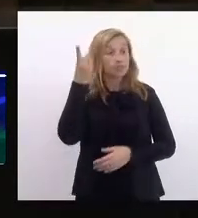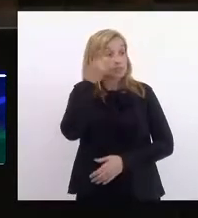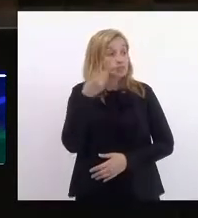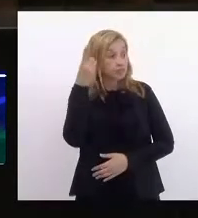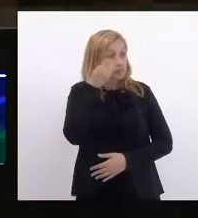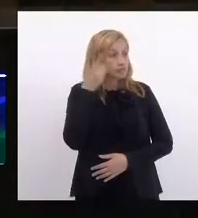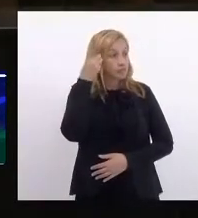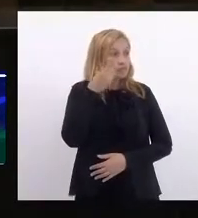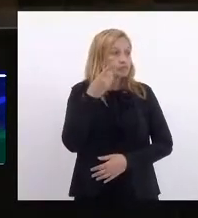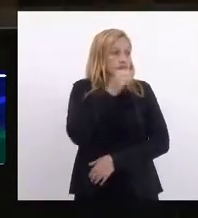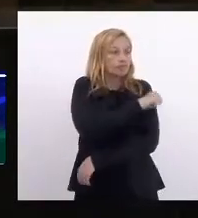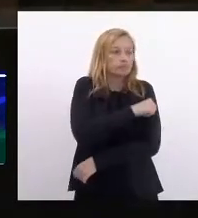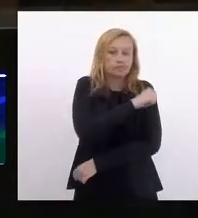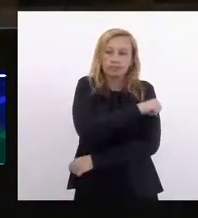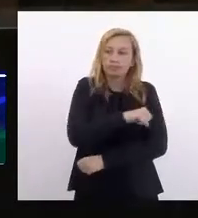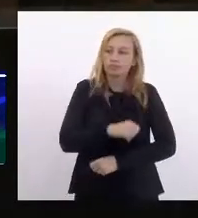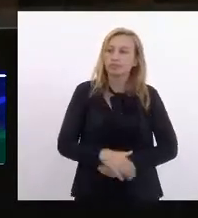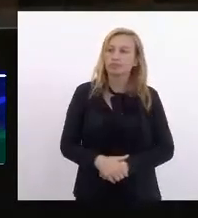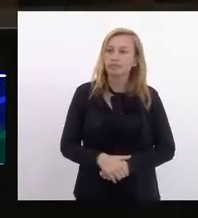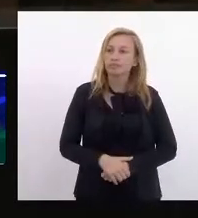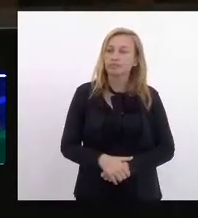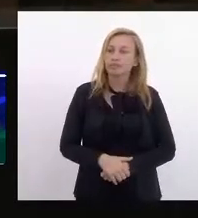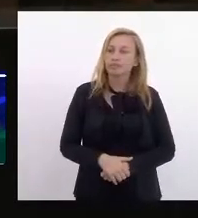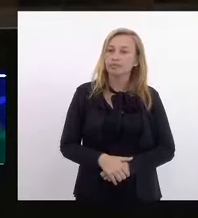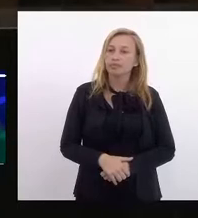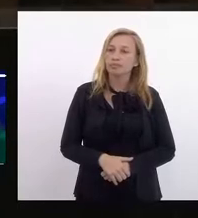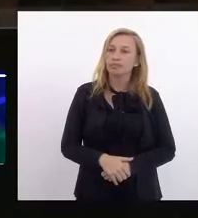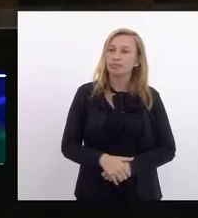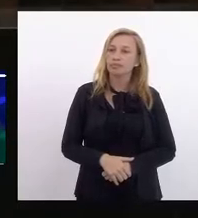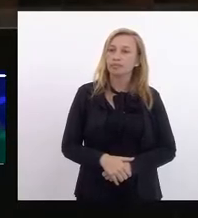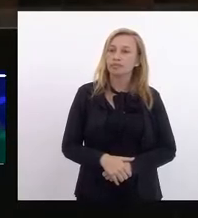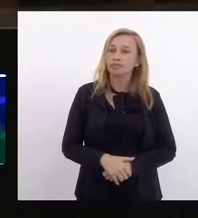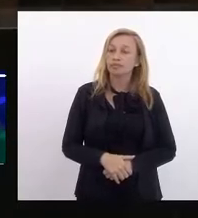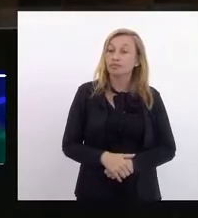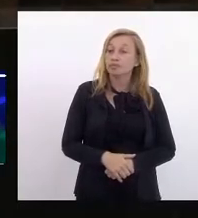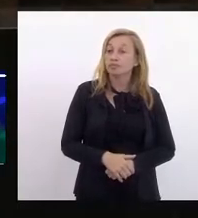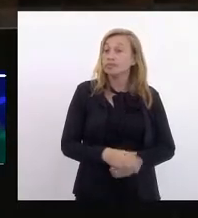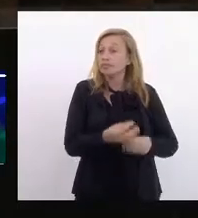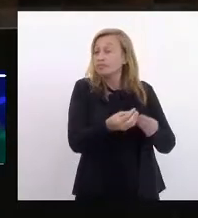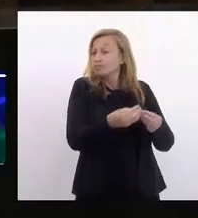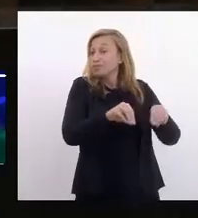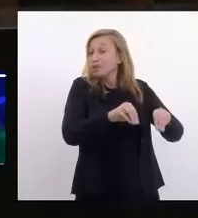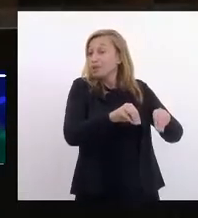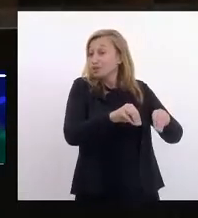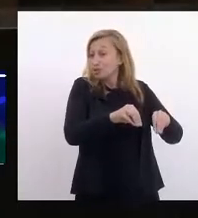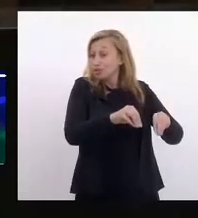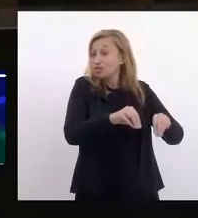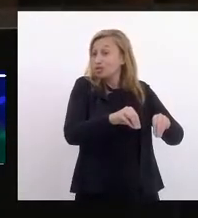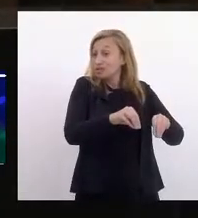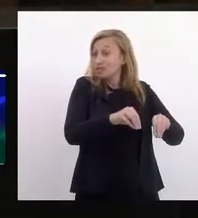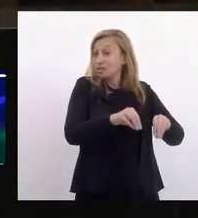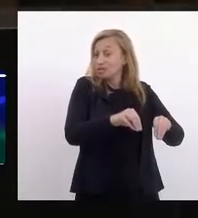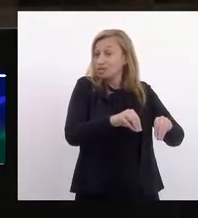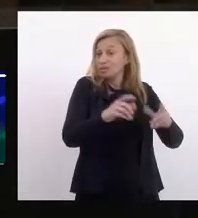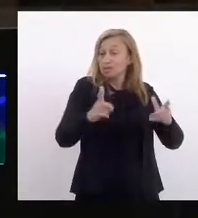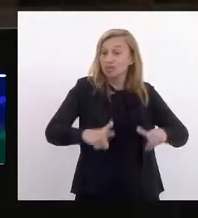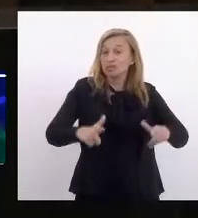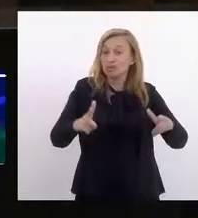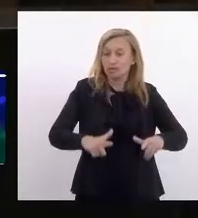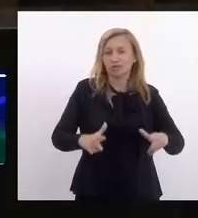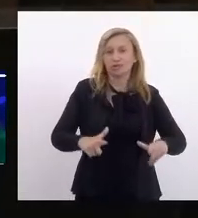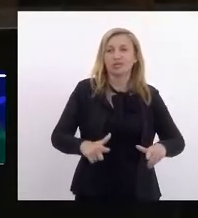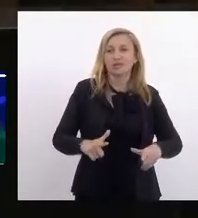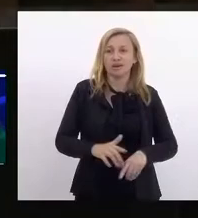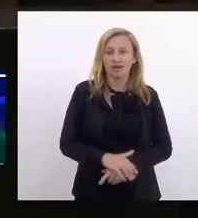deputada enfermeira Rejane, a chuva de prata. A chuva de prata era